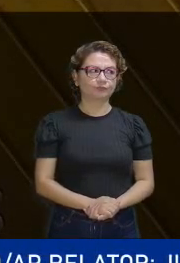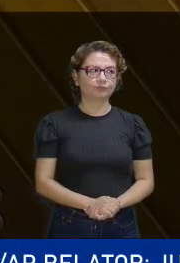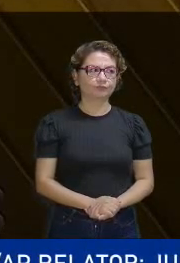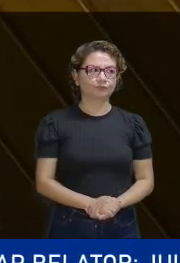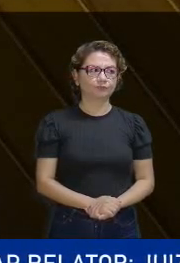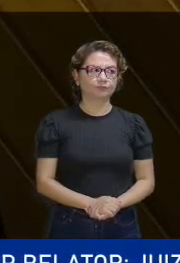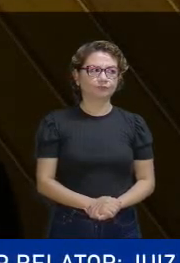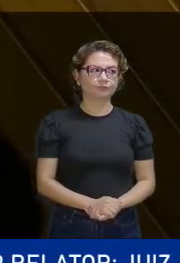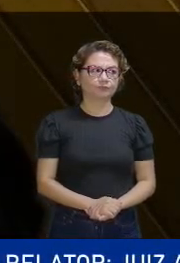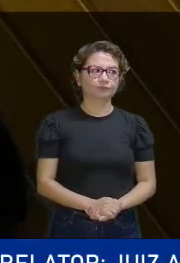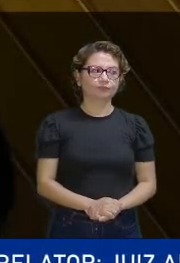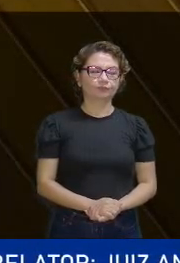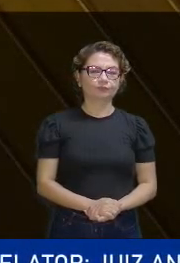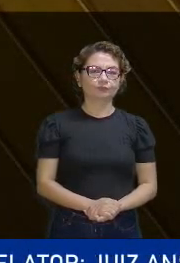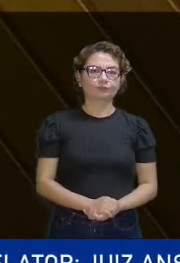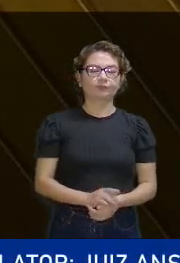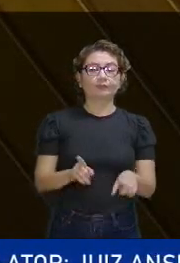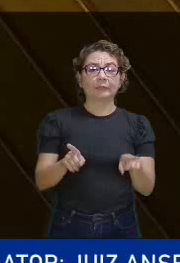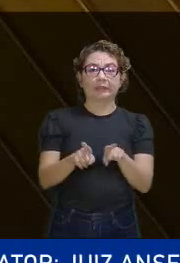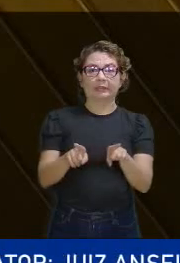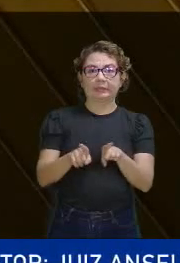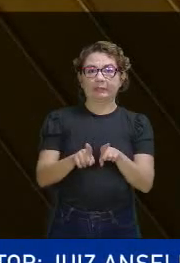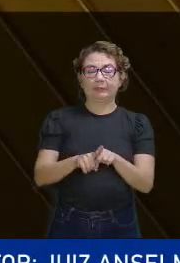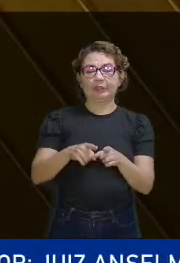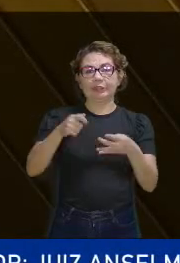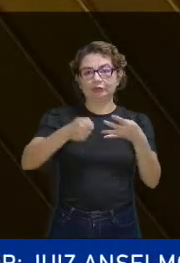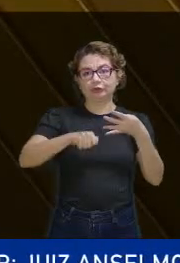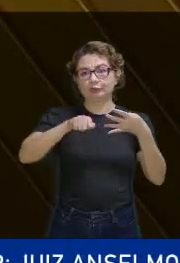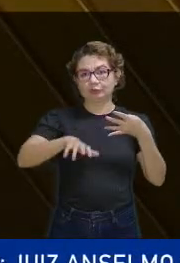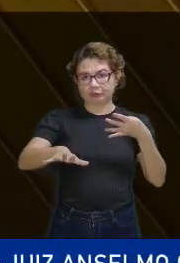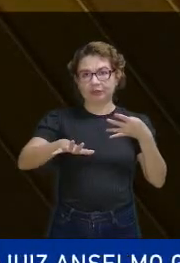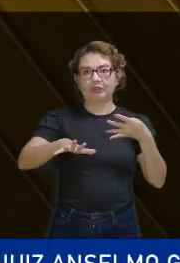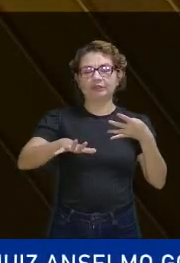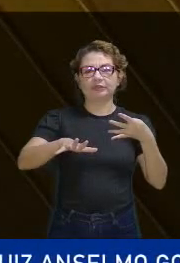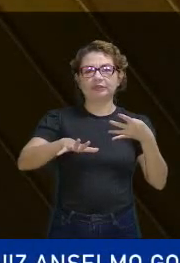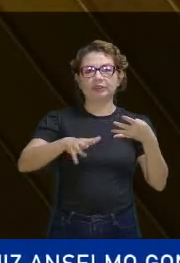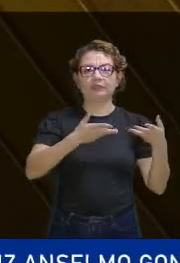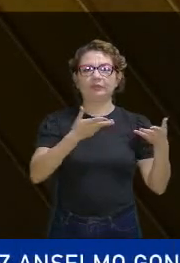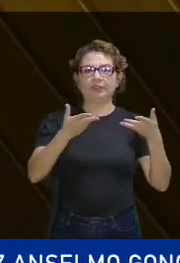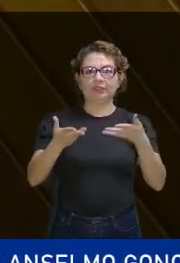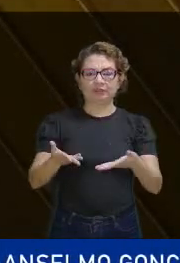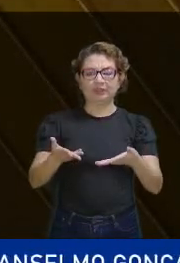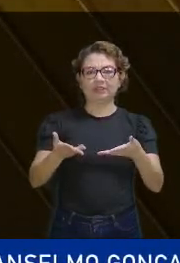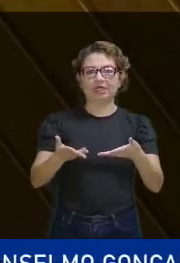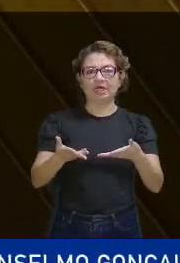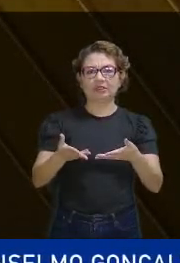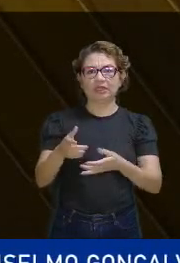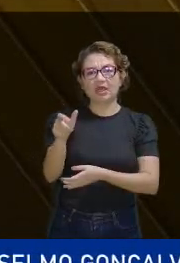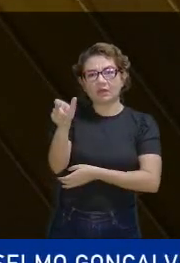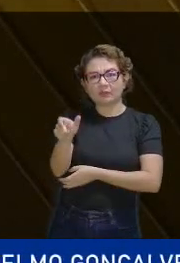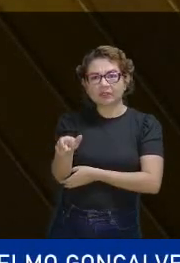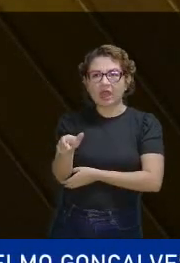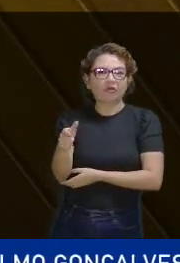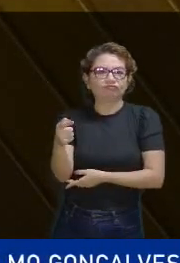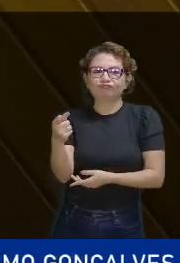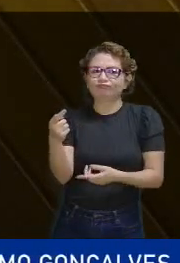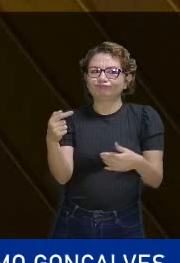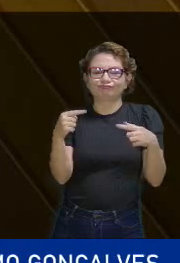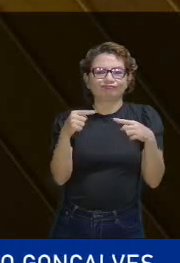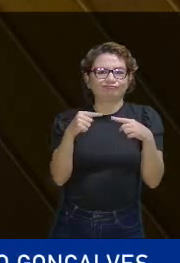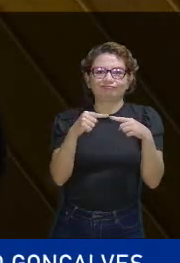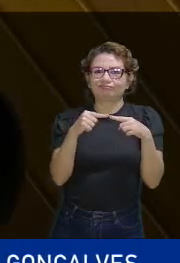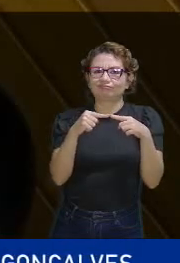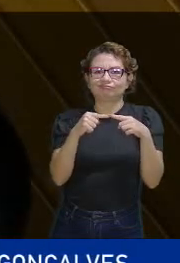Eu aqui faço a ressalva, tá, de que a jurisprudência apresentada... Permanece o foco no juiz Anselmo Gonçalves. Não tem, na